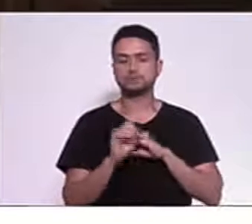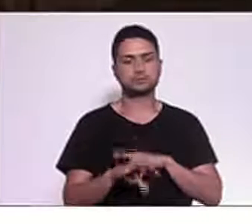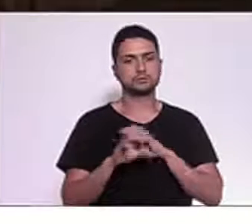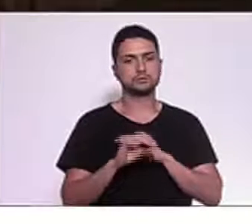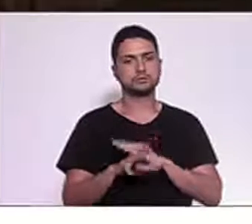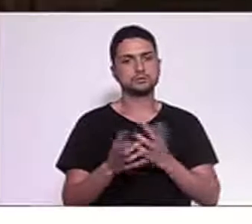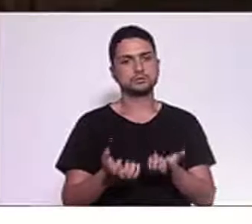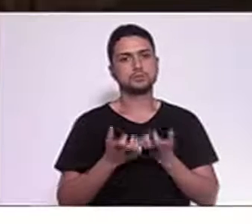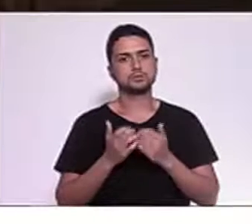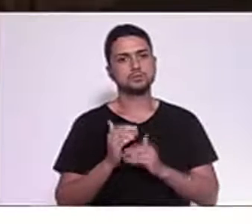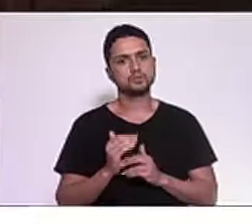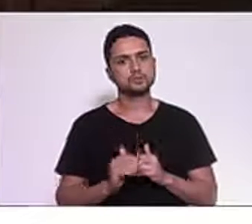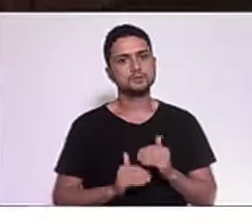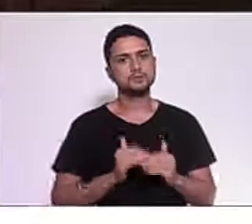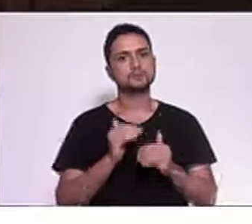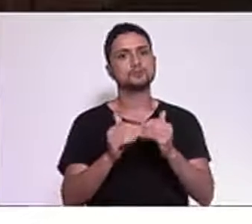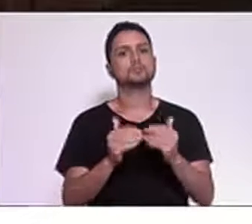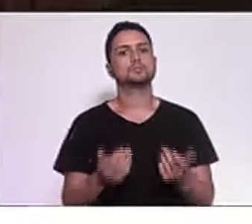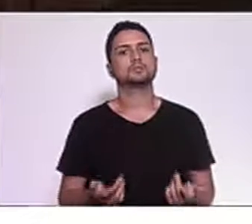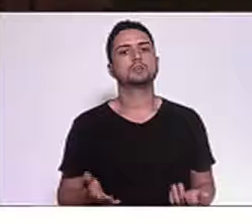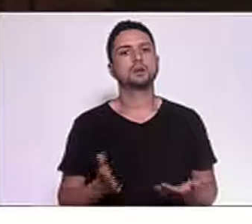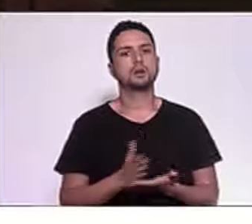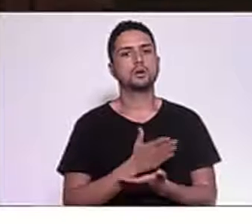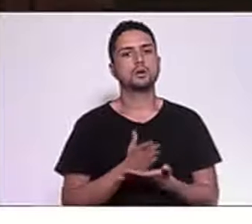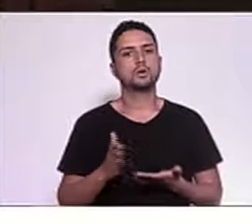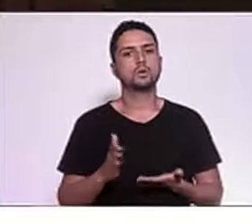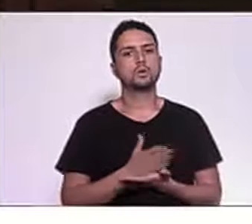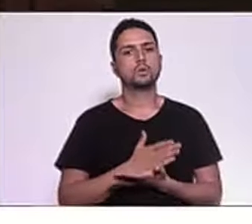desenvolver procedimentos